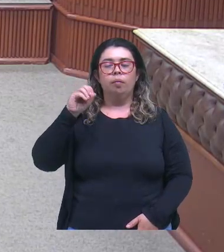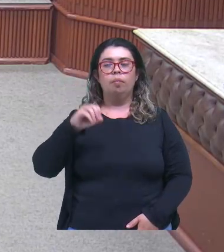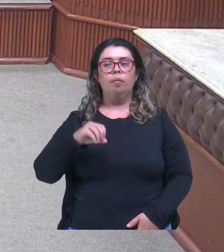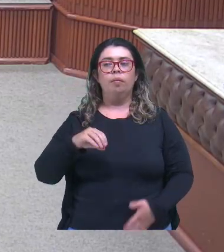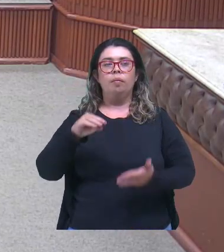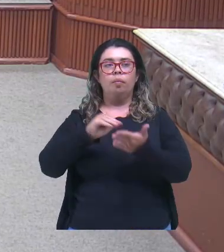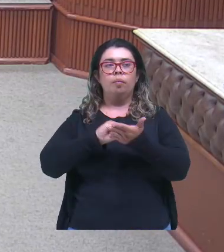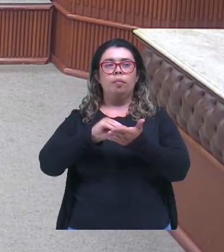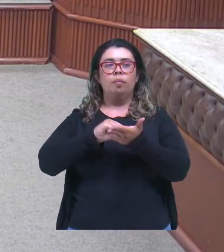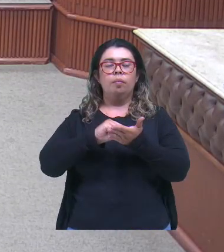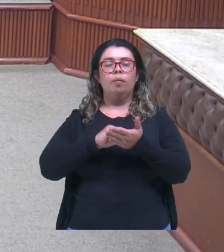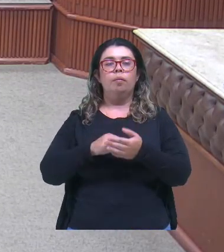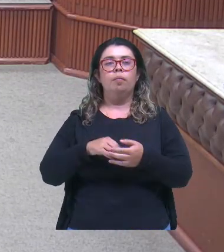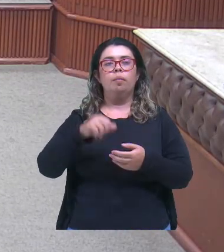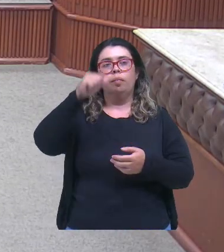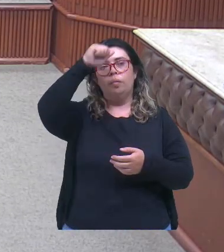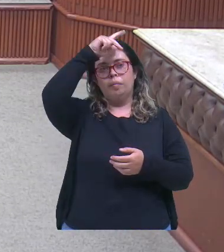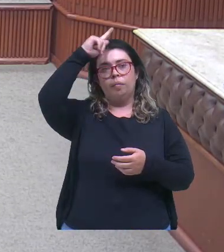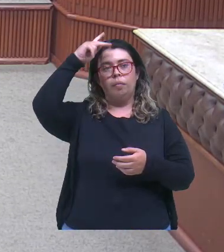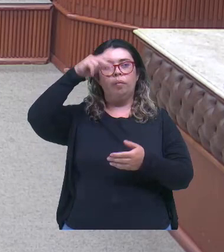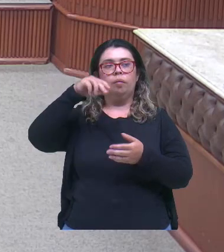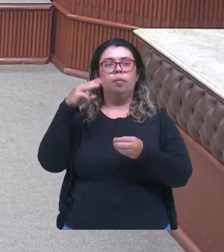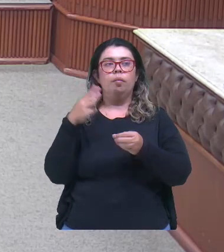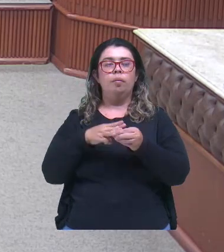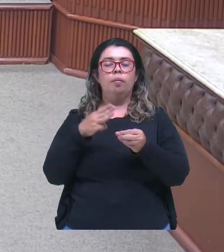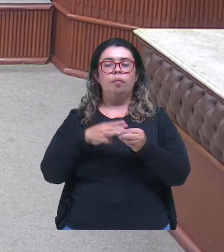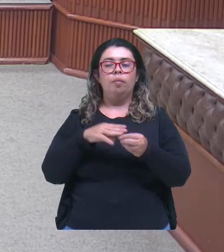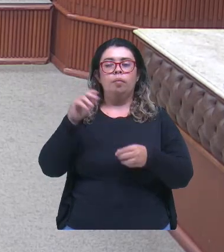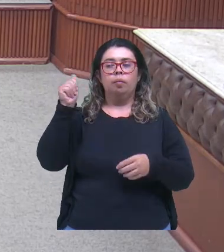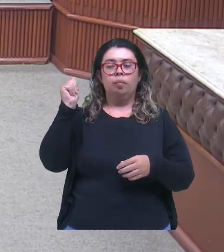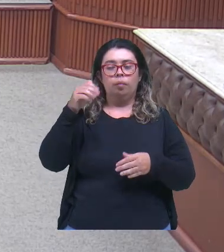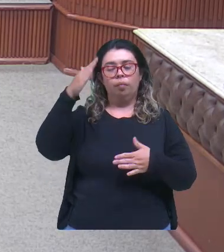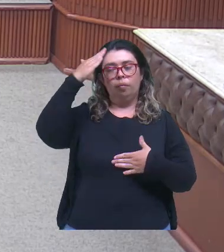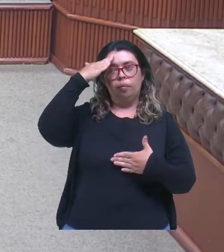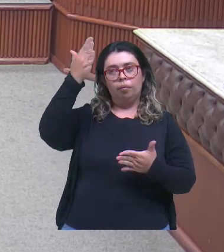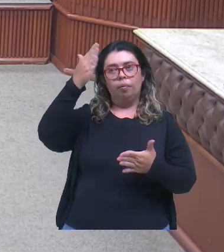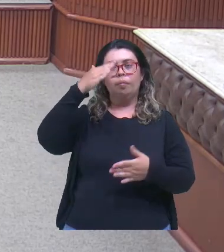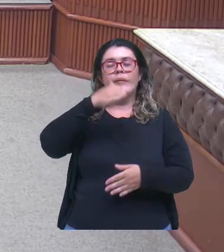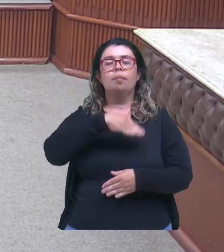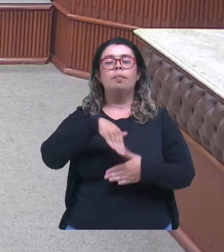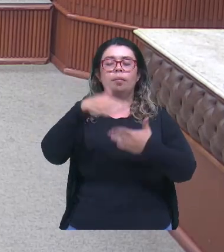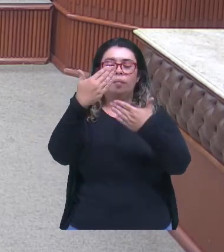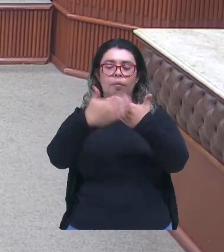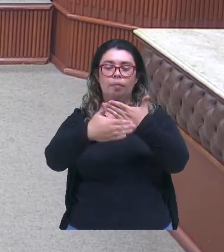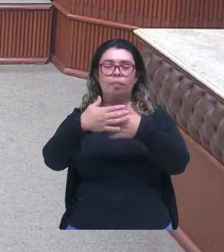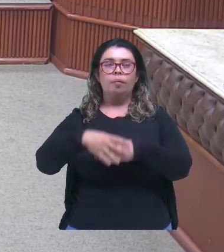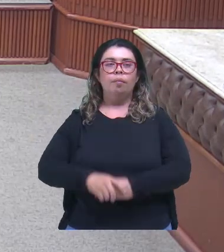Prefeitura Municipal de Assis. Muito obrigado pela presença.